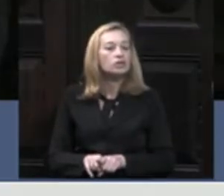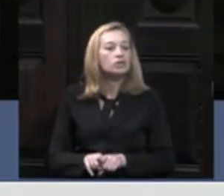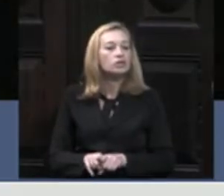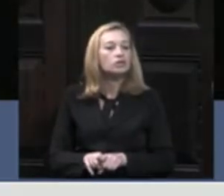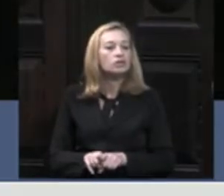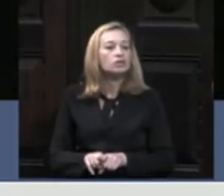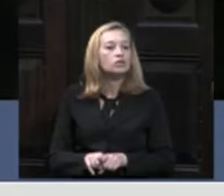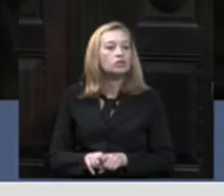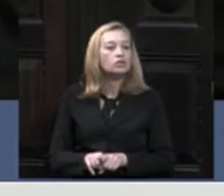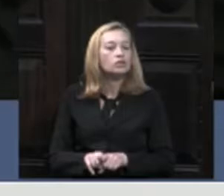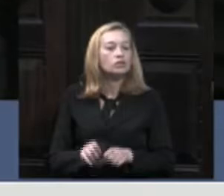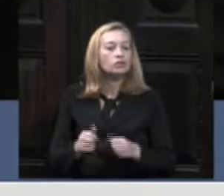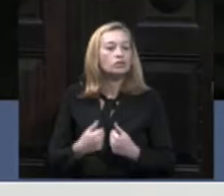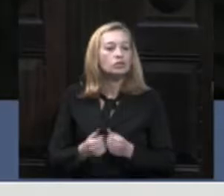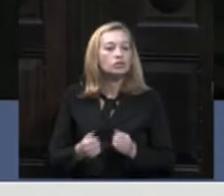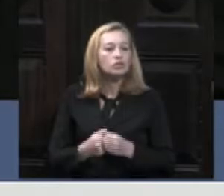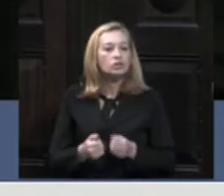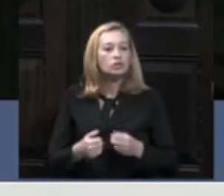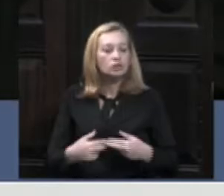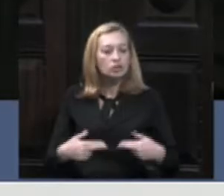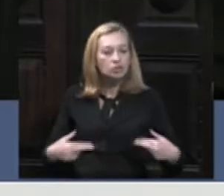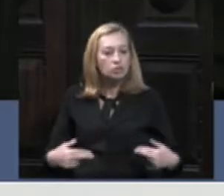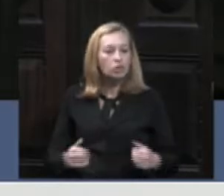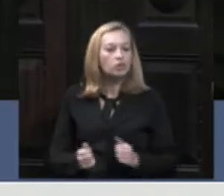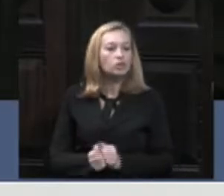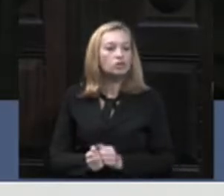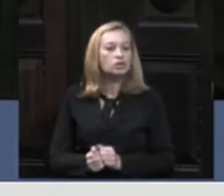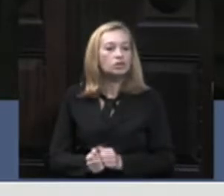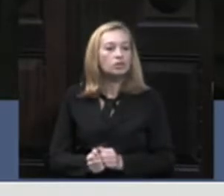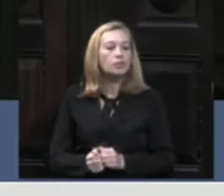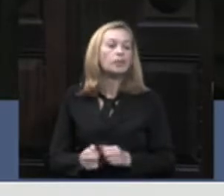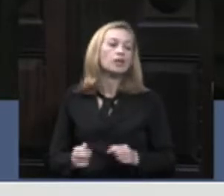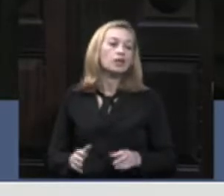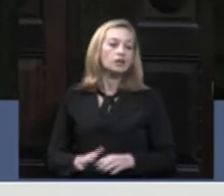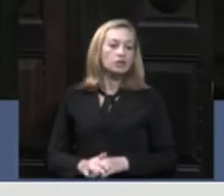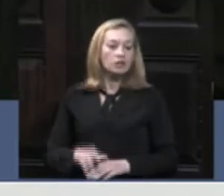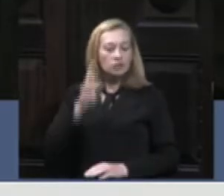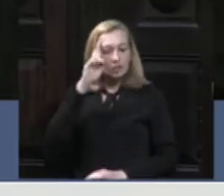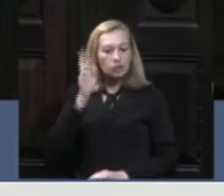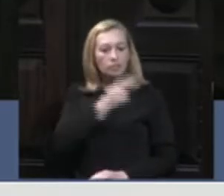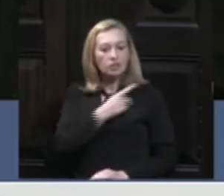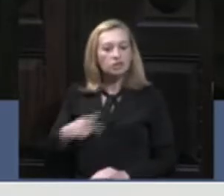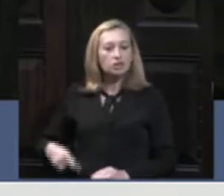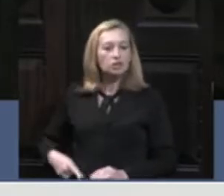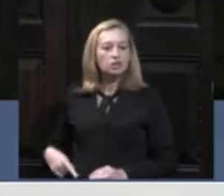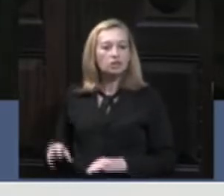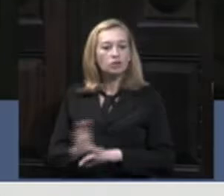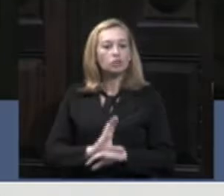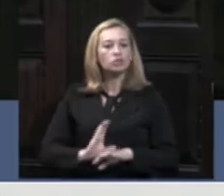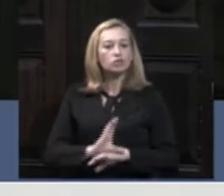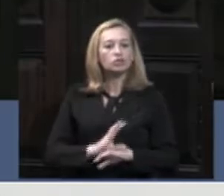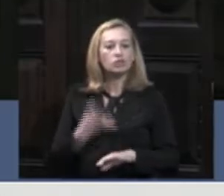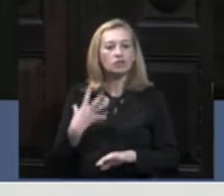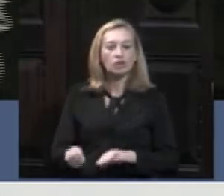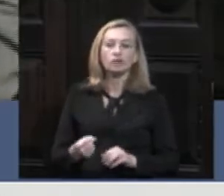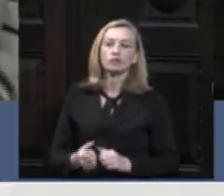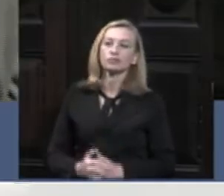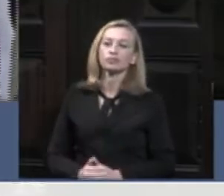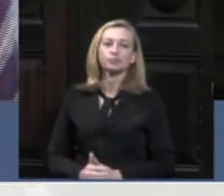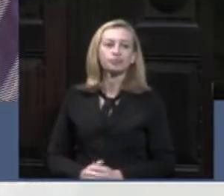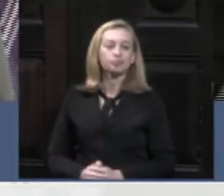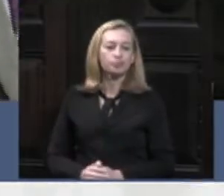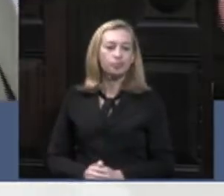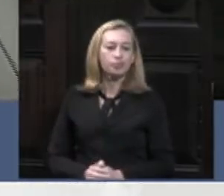Comperge. Assim posto, senhor presidente, meu parecer é pela constitucionalidade.